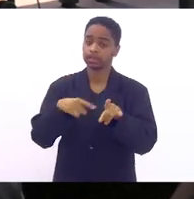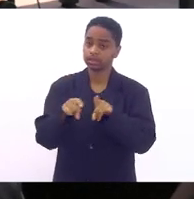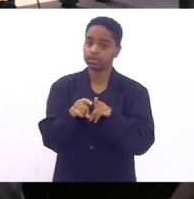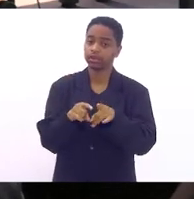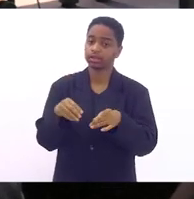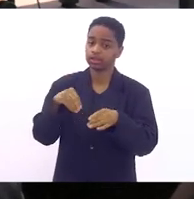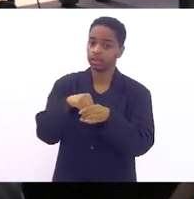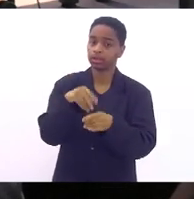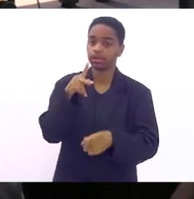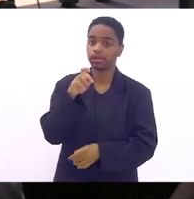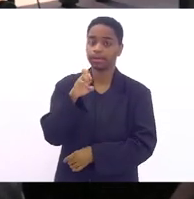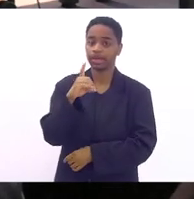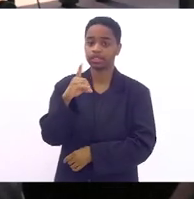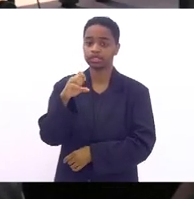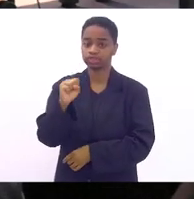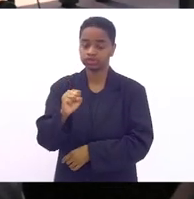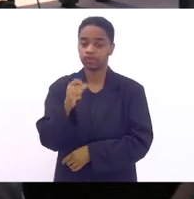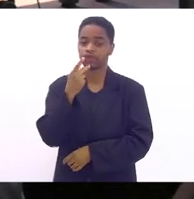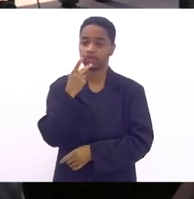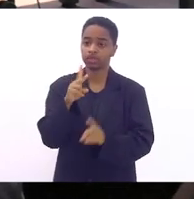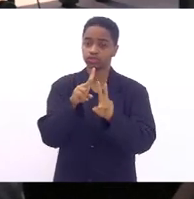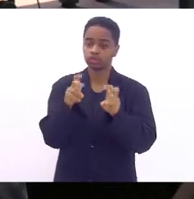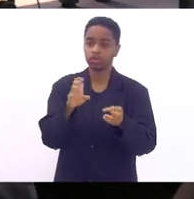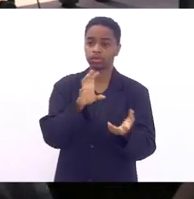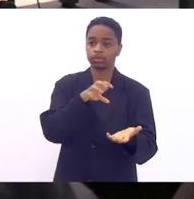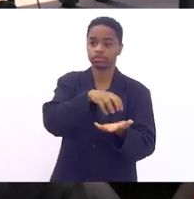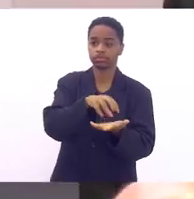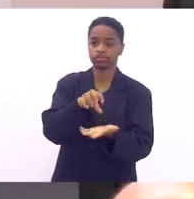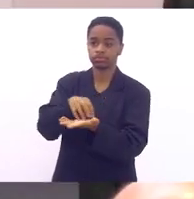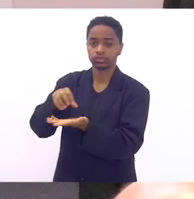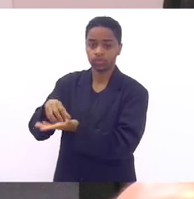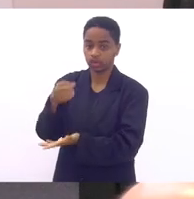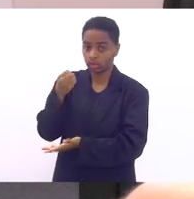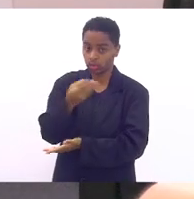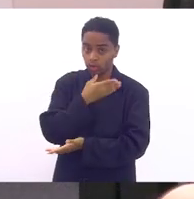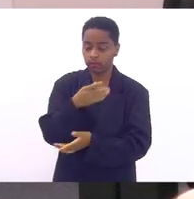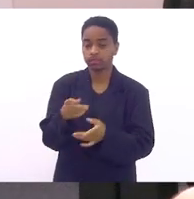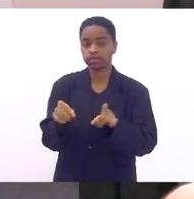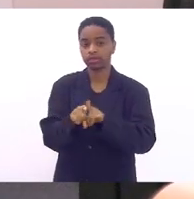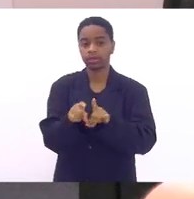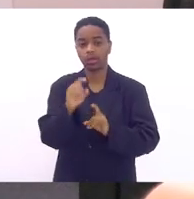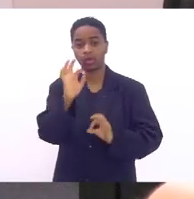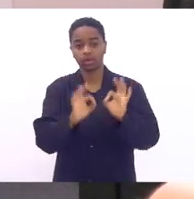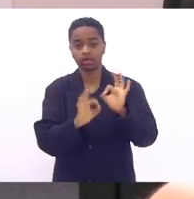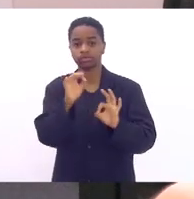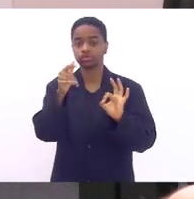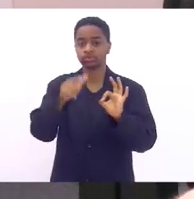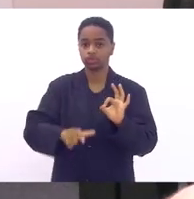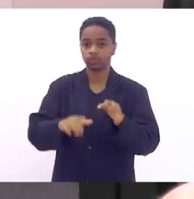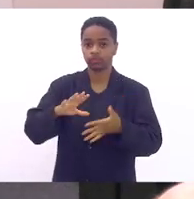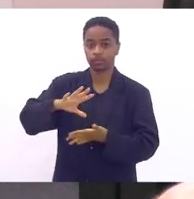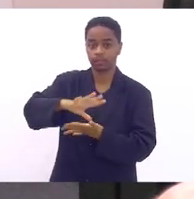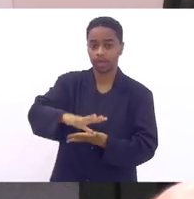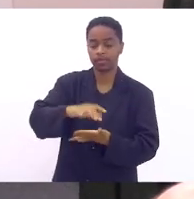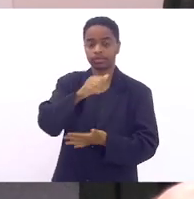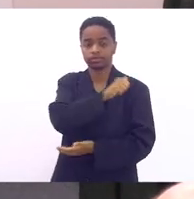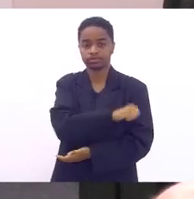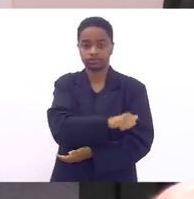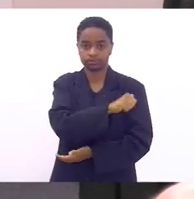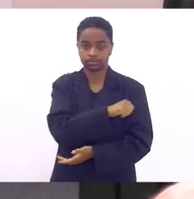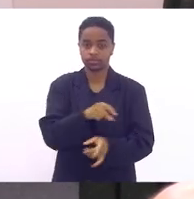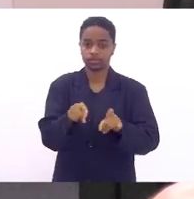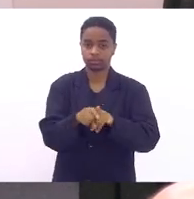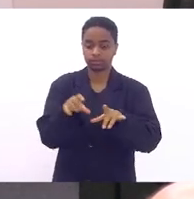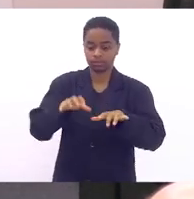da de novas centralidades e que pode fazer até um redesenho do mapa do Rio de Janeiro em suas regiões